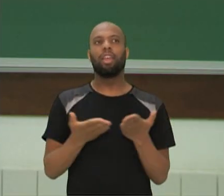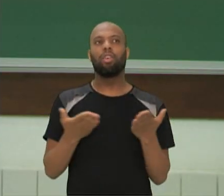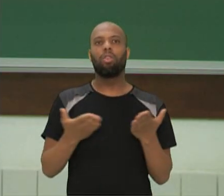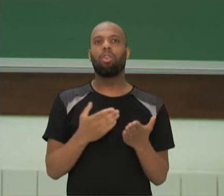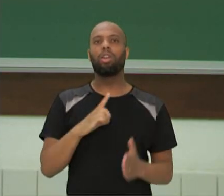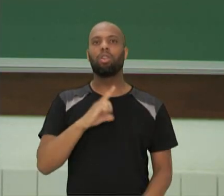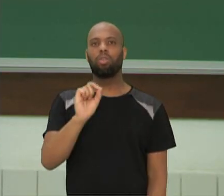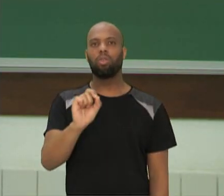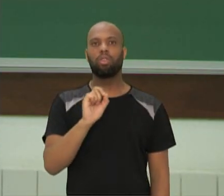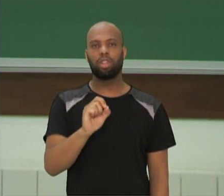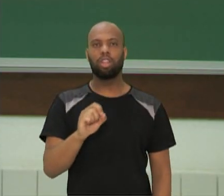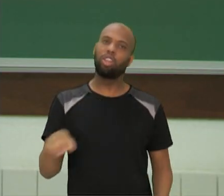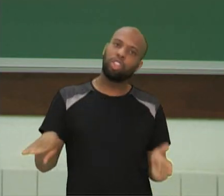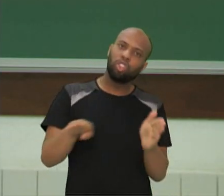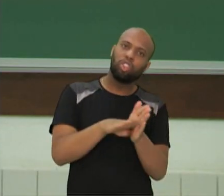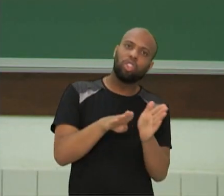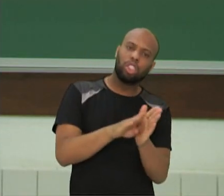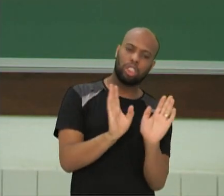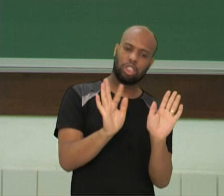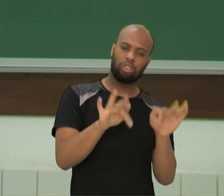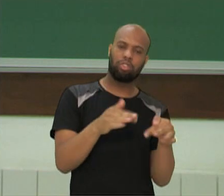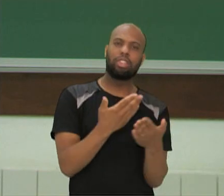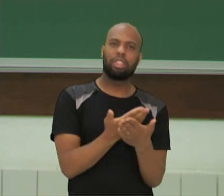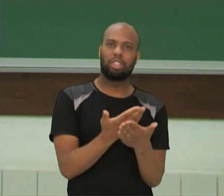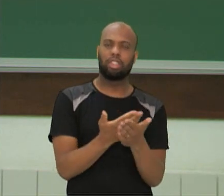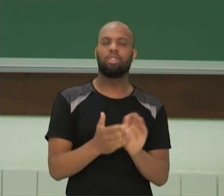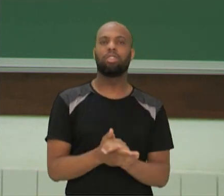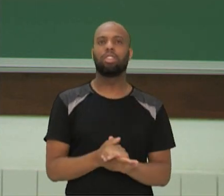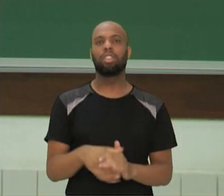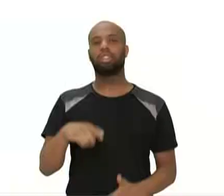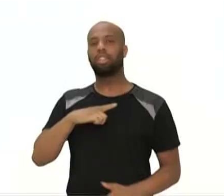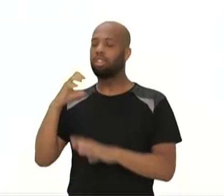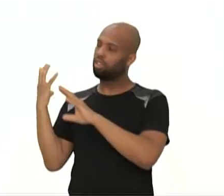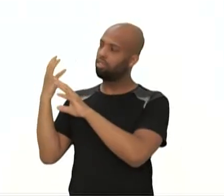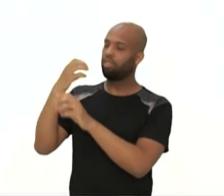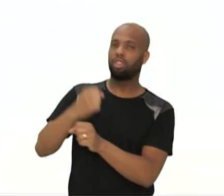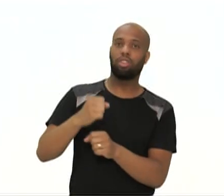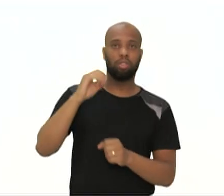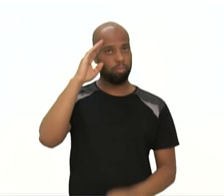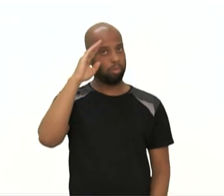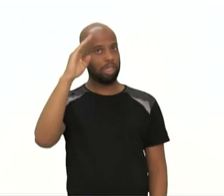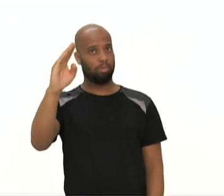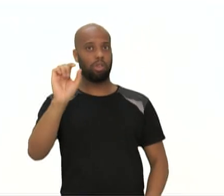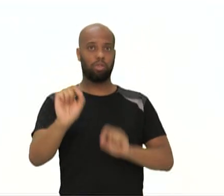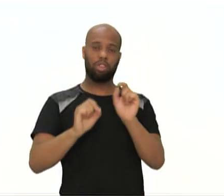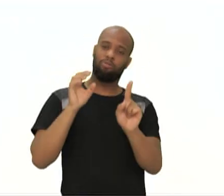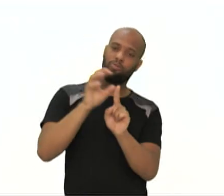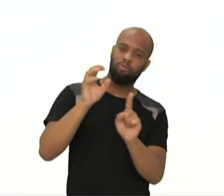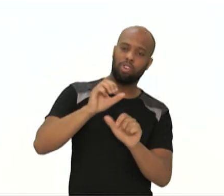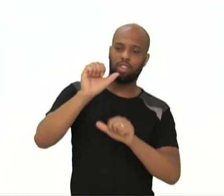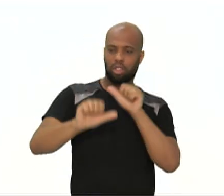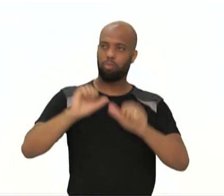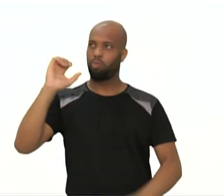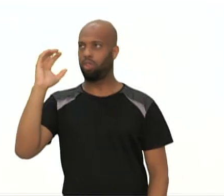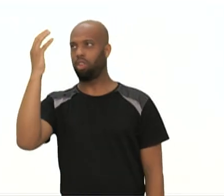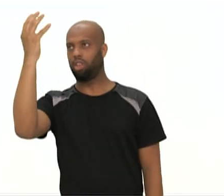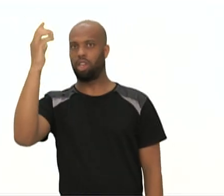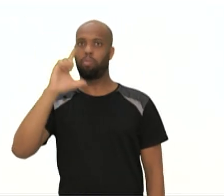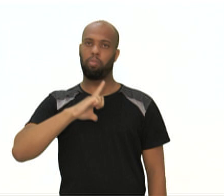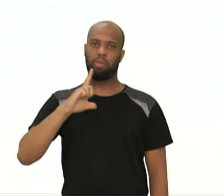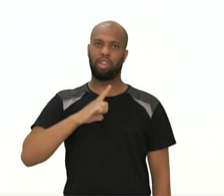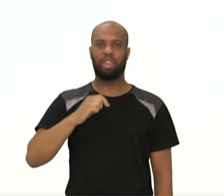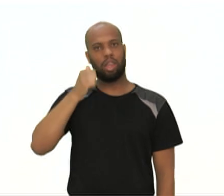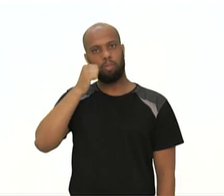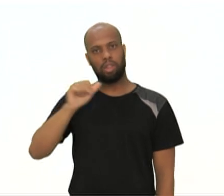a gente está chegando ao final da nossa aula. Aqui a nossa revisão, principais causas das mudanças climáticas, El Niño